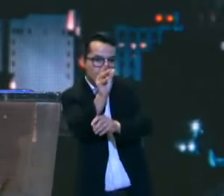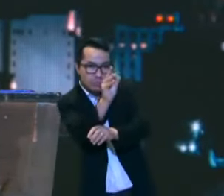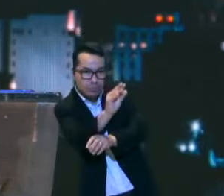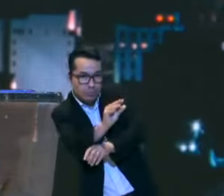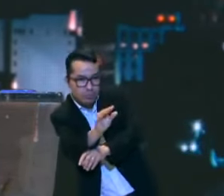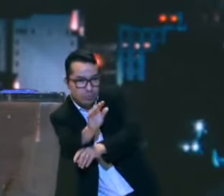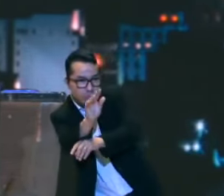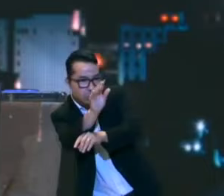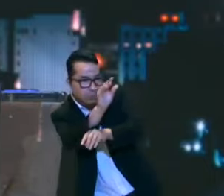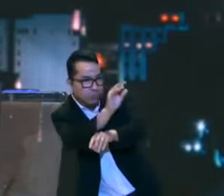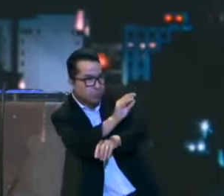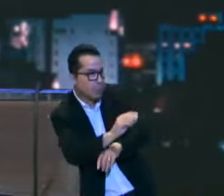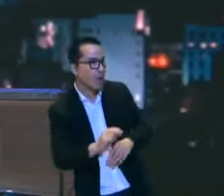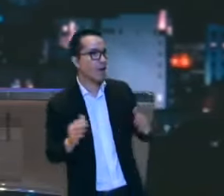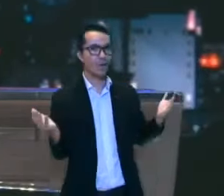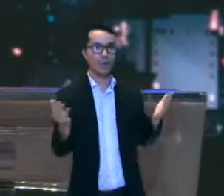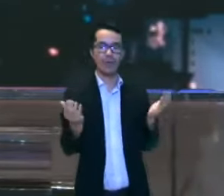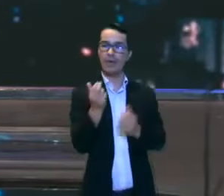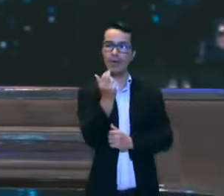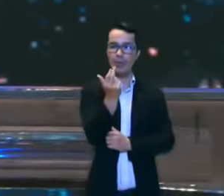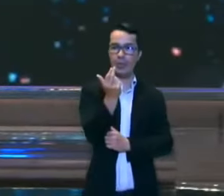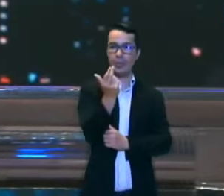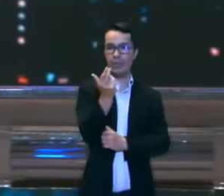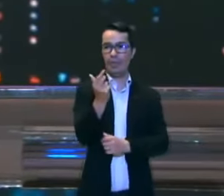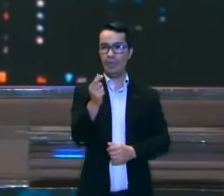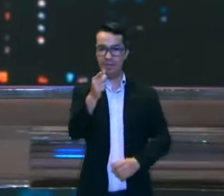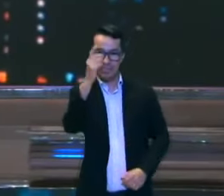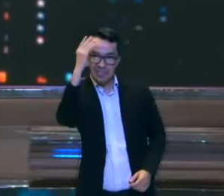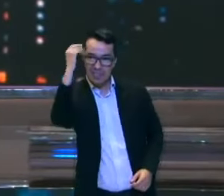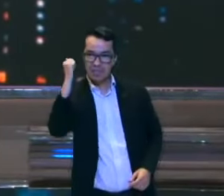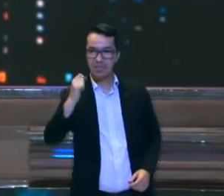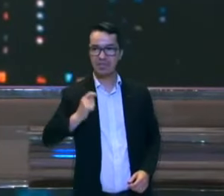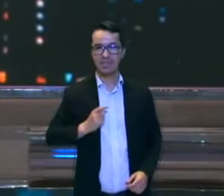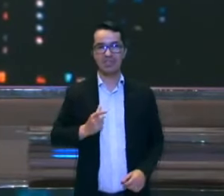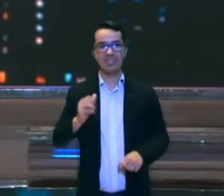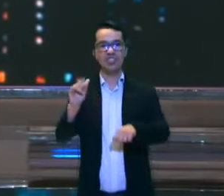está falando aqui? Existem estratégias,